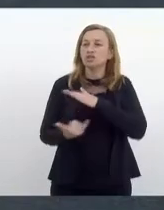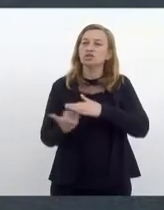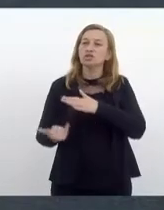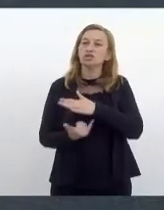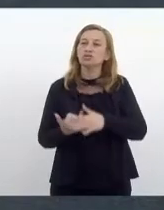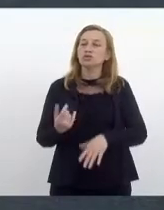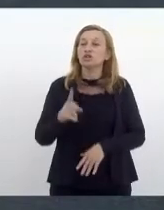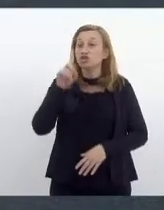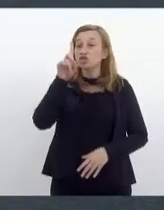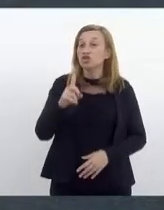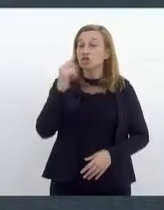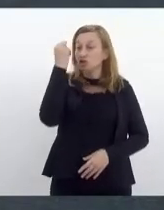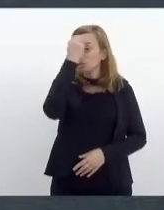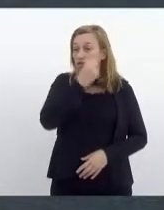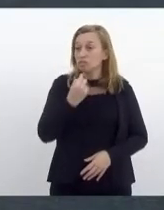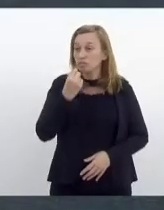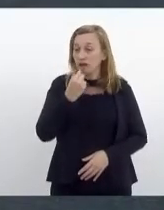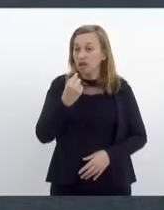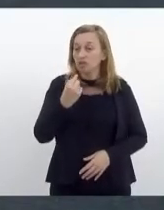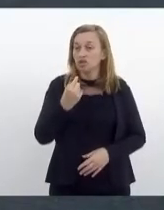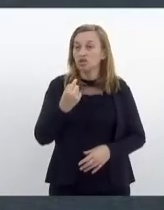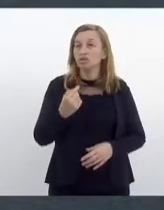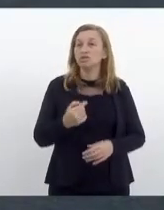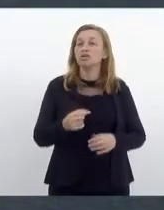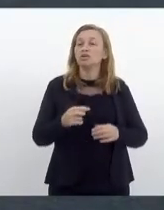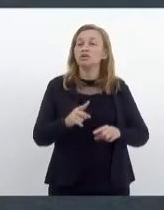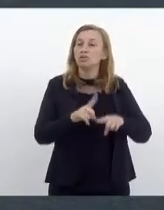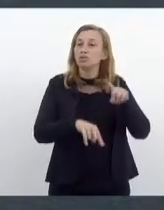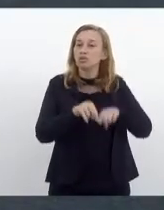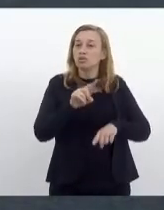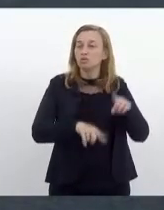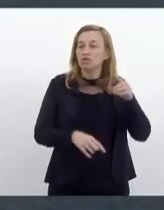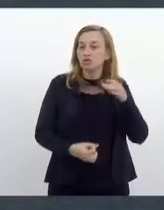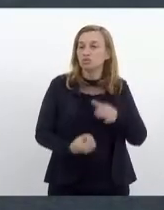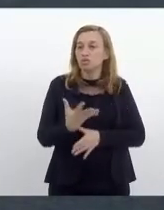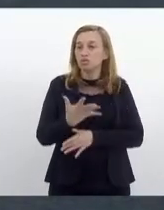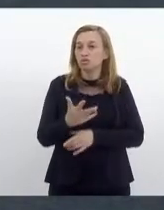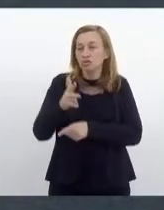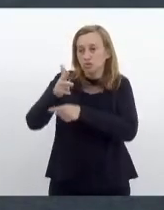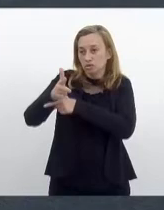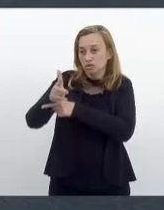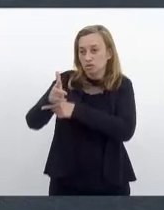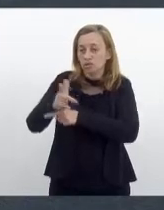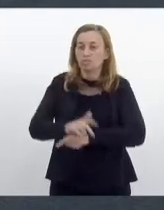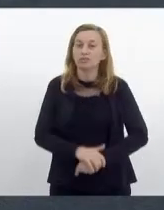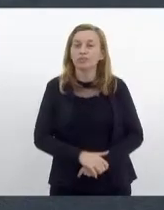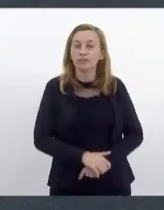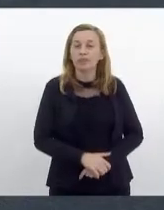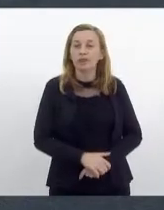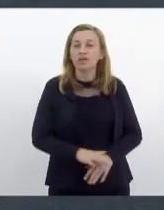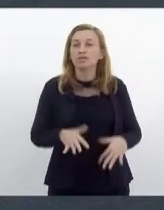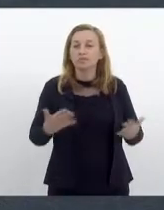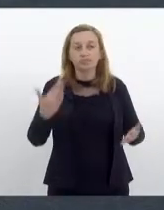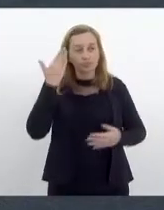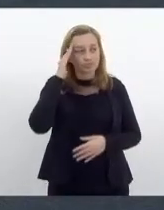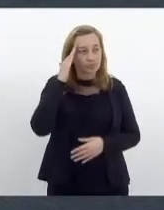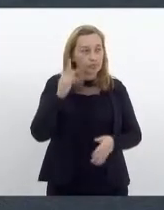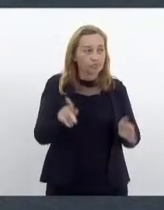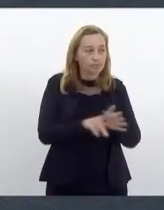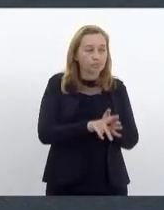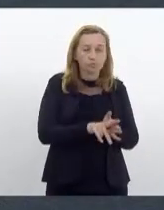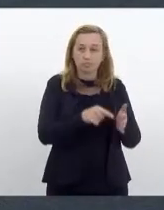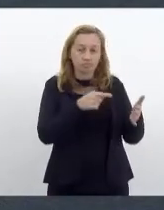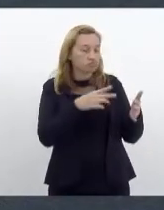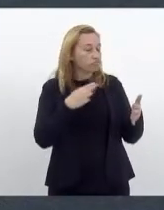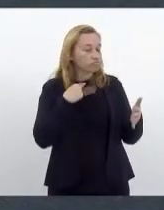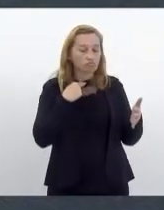autorais diante daquela aula, diante daquele material produzido pelo professor que está sendo exposto. Então, eu entendo que o projeto como tal não pode